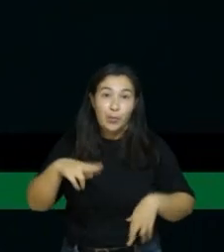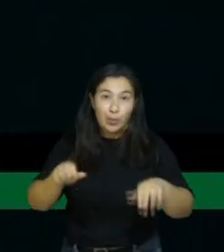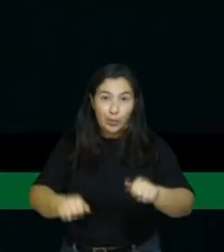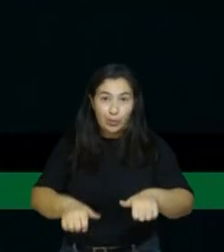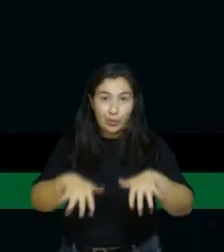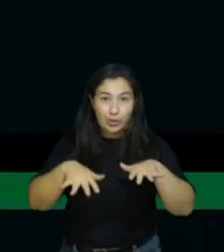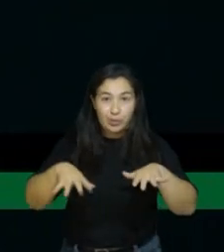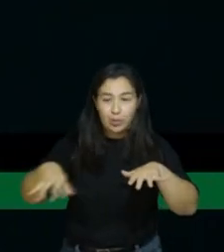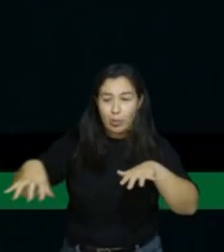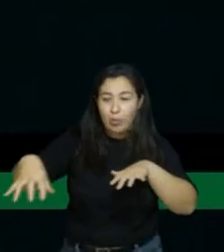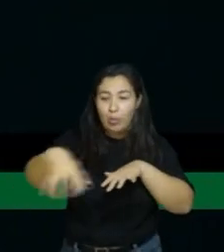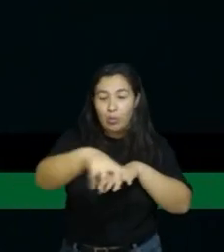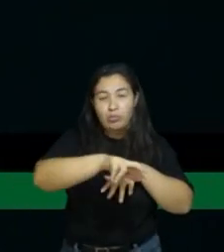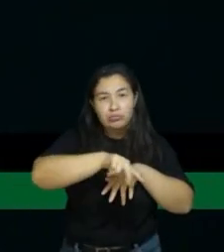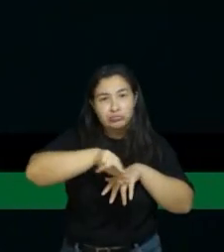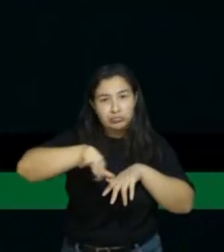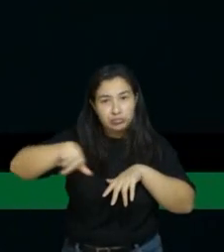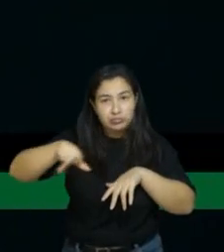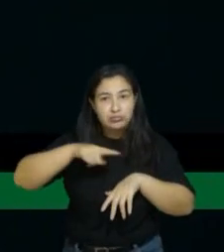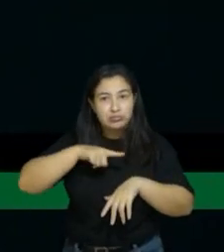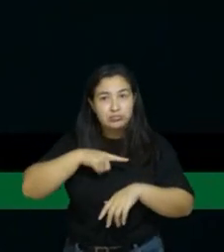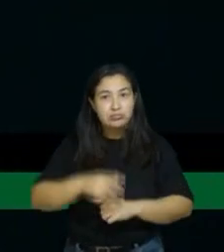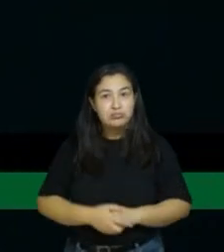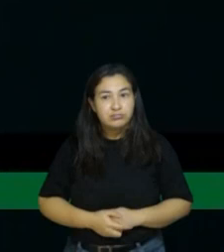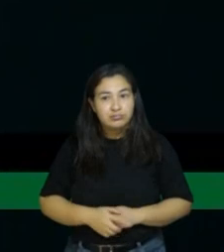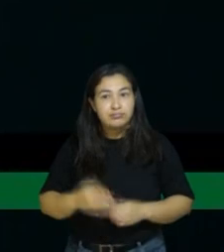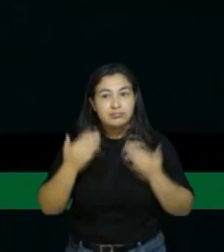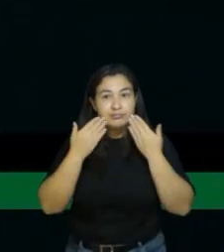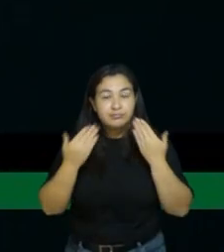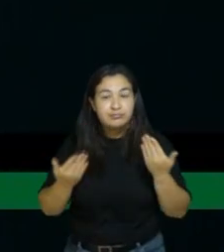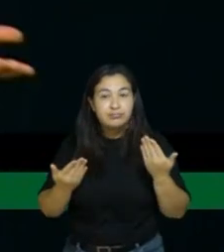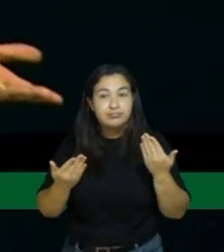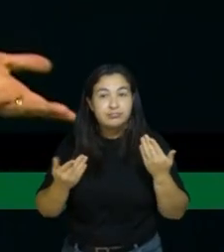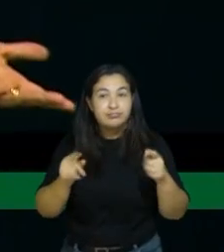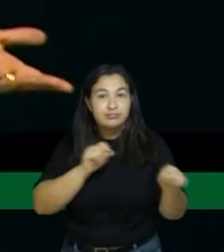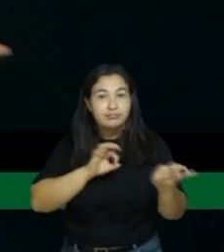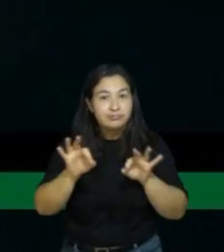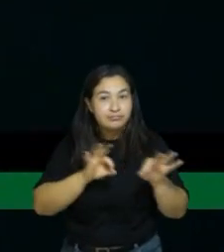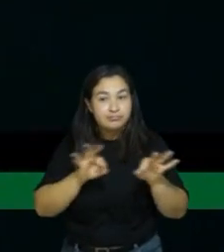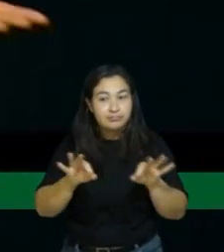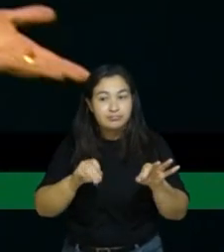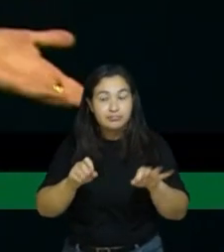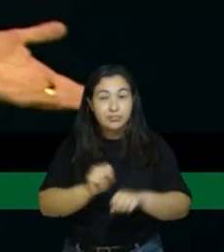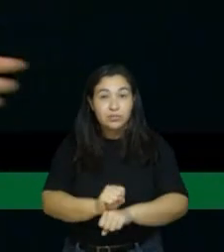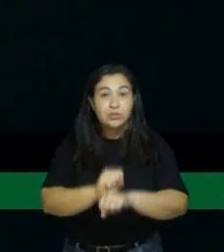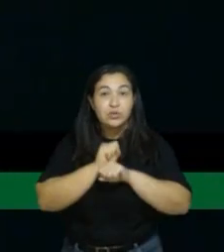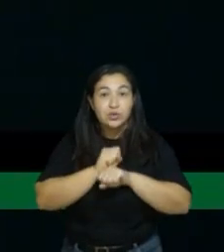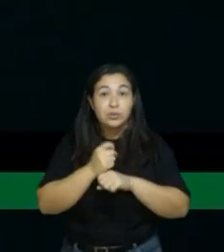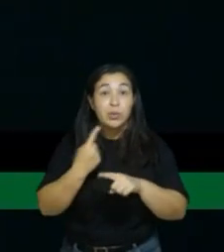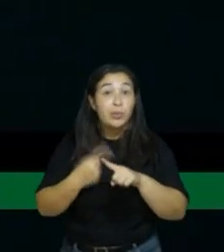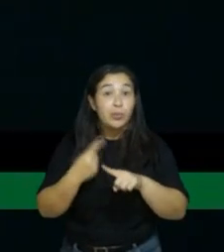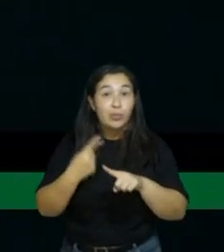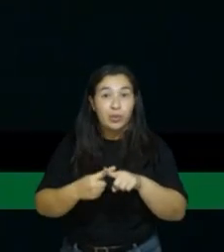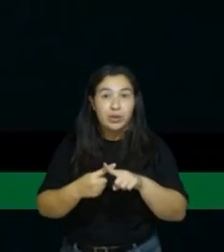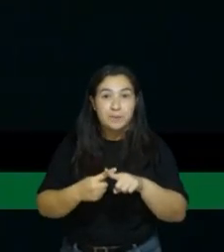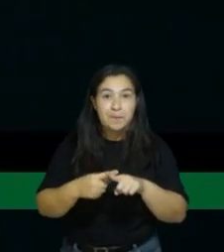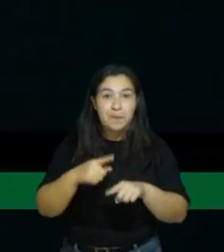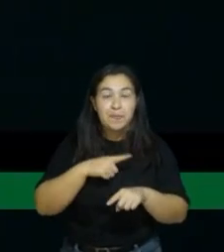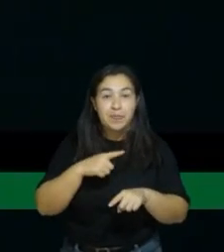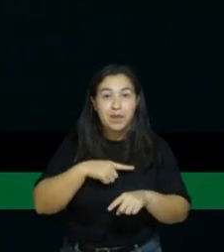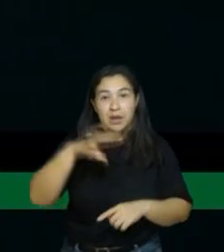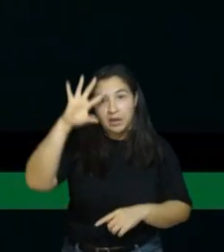regionalizadas eh que nós realizávamos e que foram suspensas em função dos